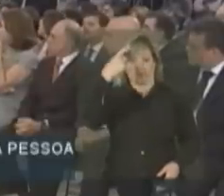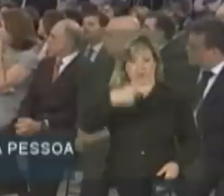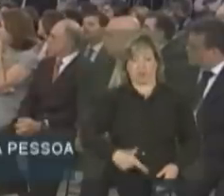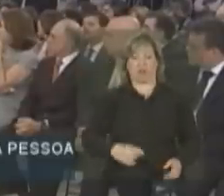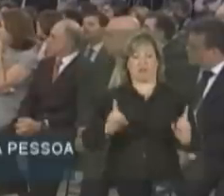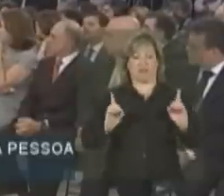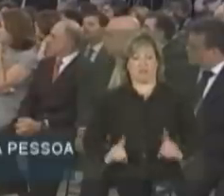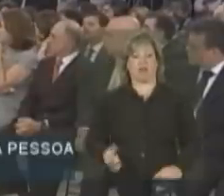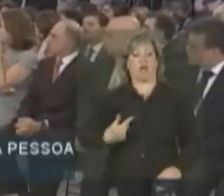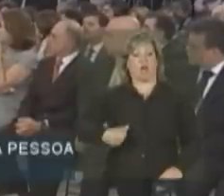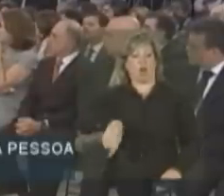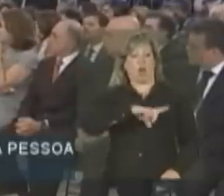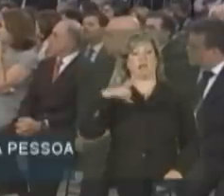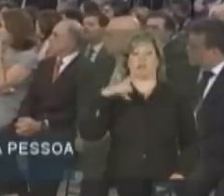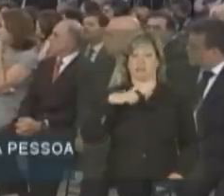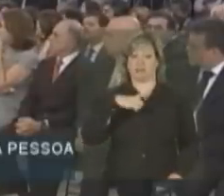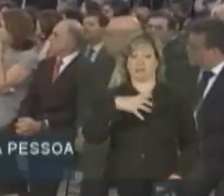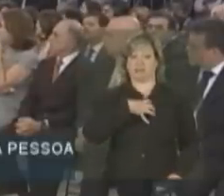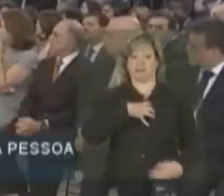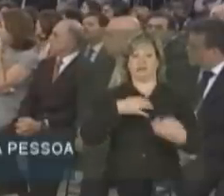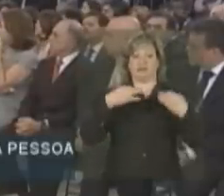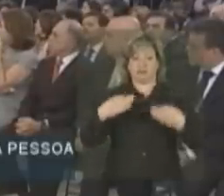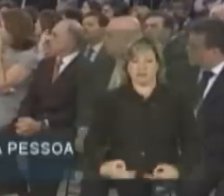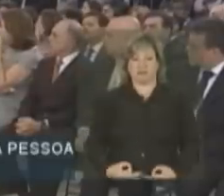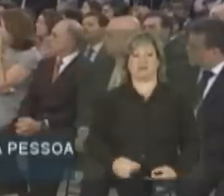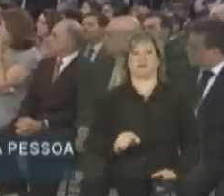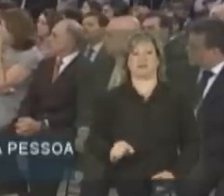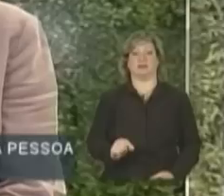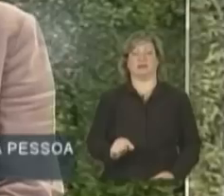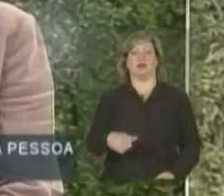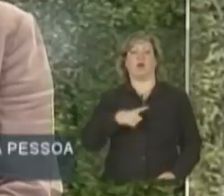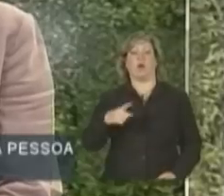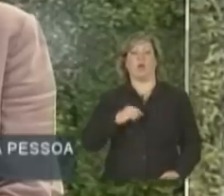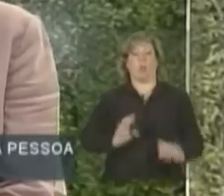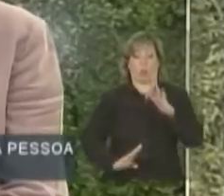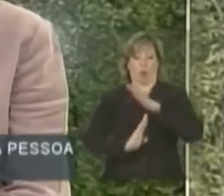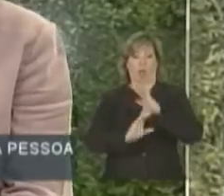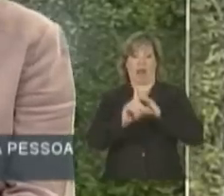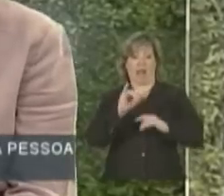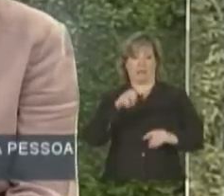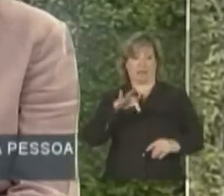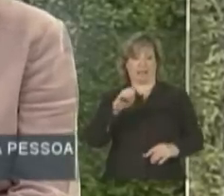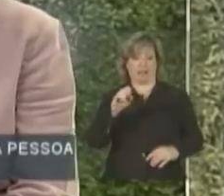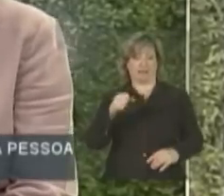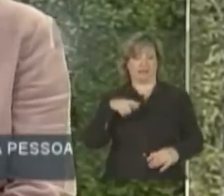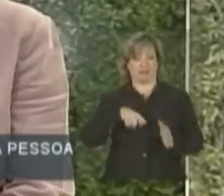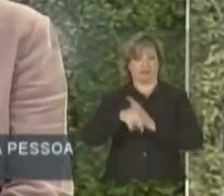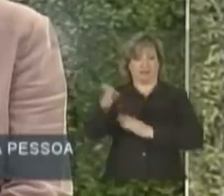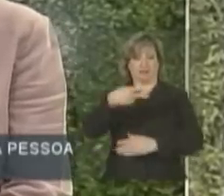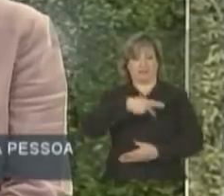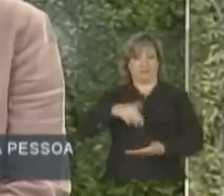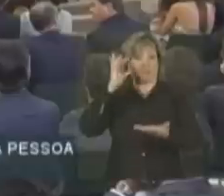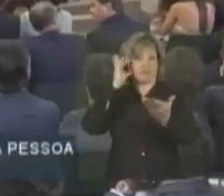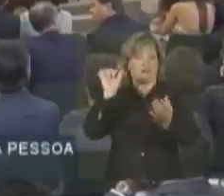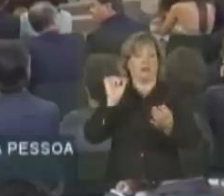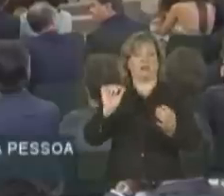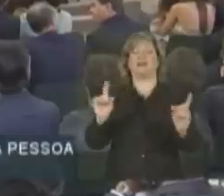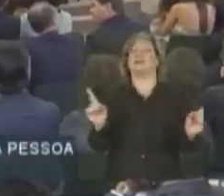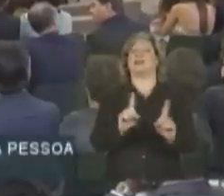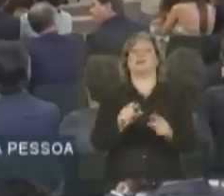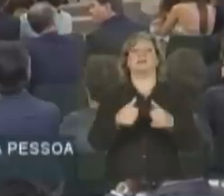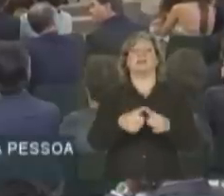Deficiência, nós ficamos convictos de que os limites, senhora presidenta, os limites, querido Brasil, não